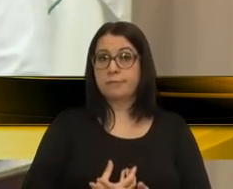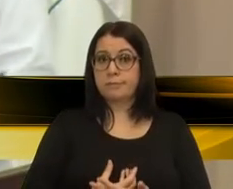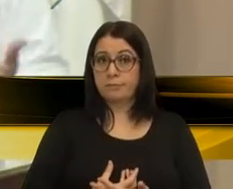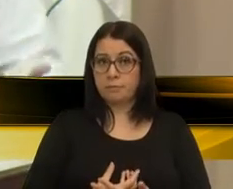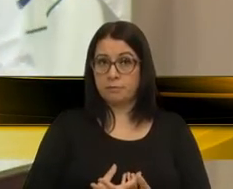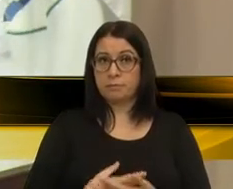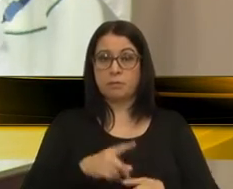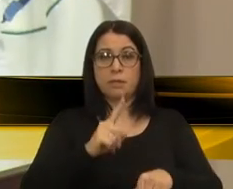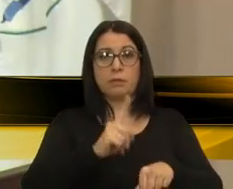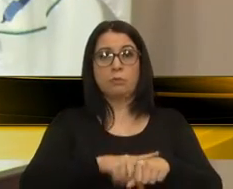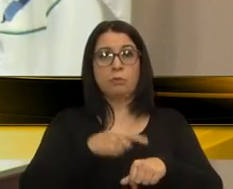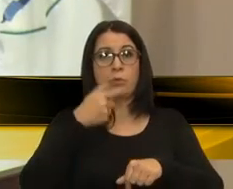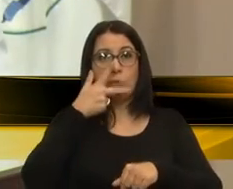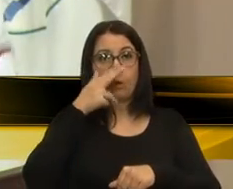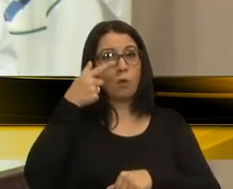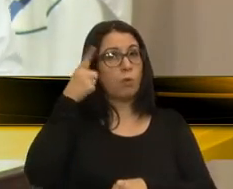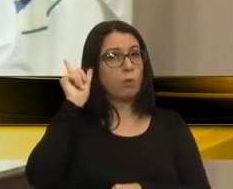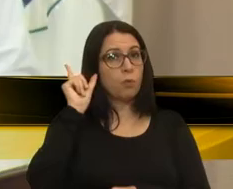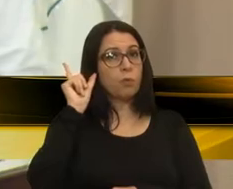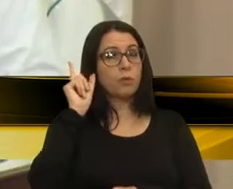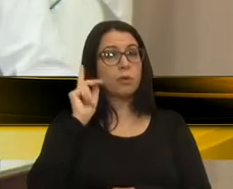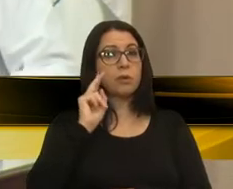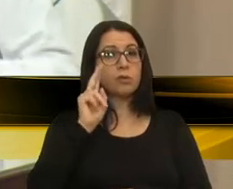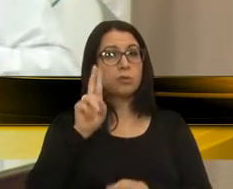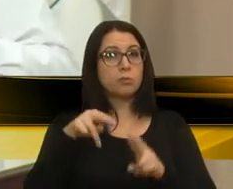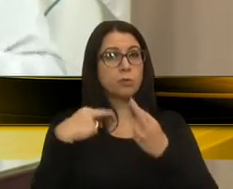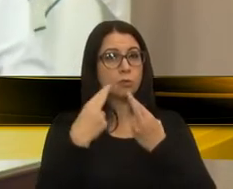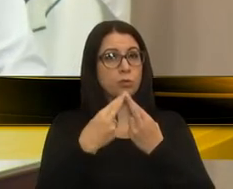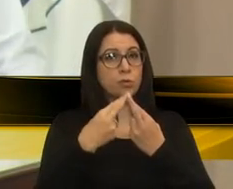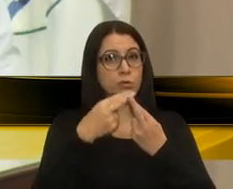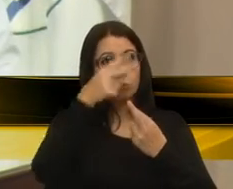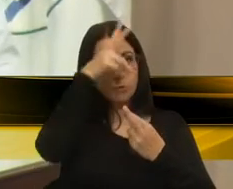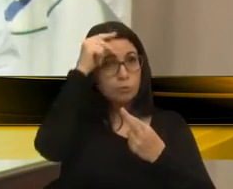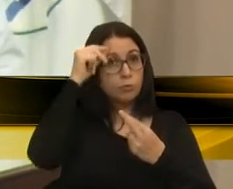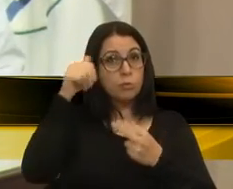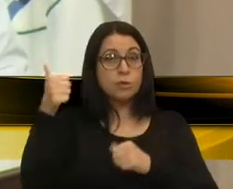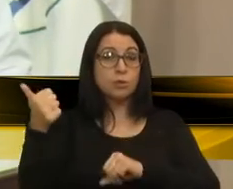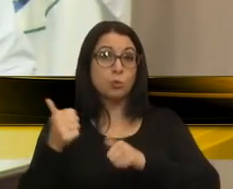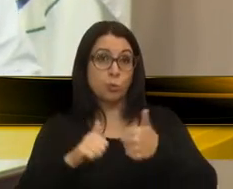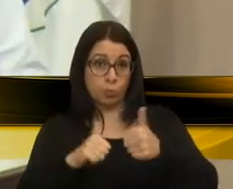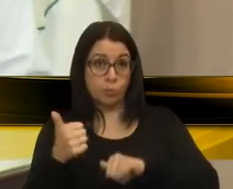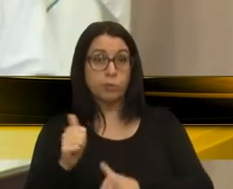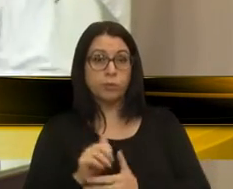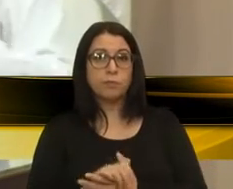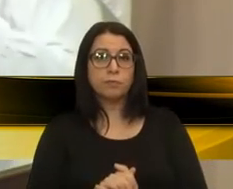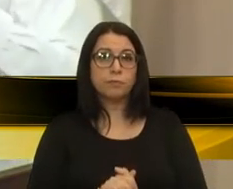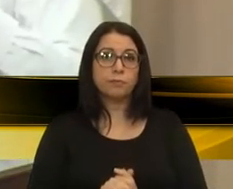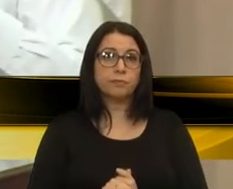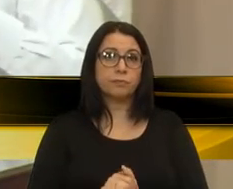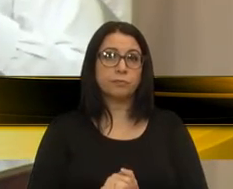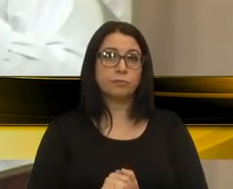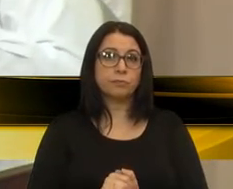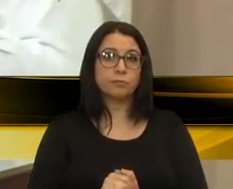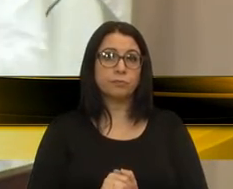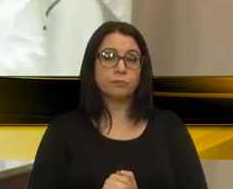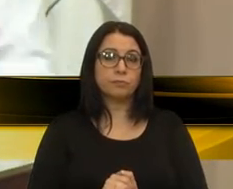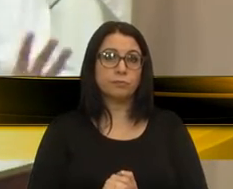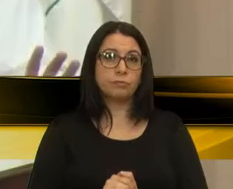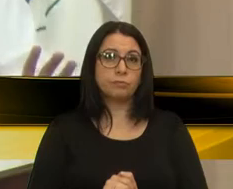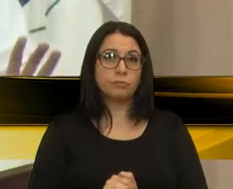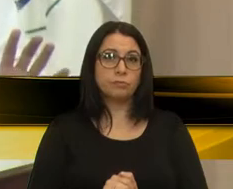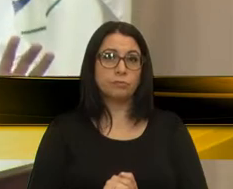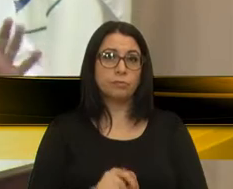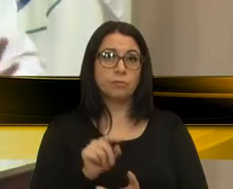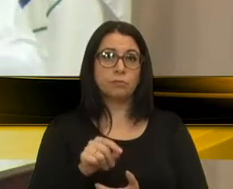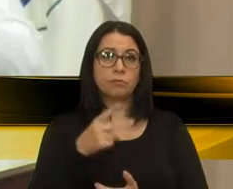num momento como ontem, que nós tivemos uma audiência pública de grande qualidade, né? O aspecto